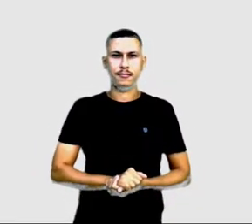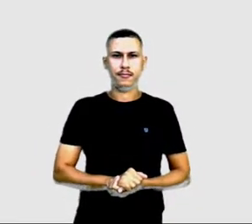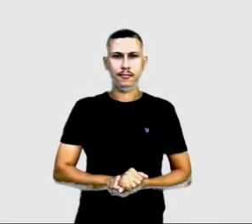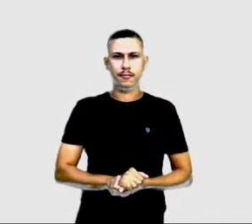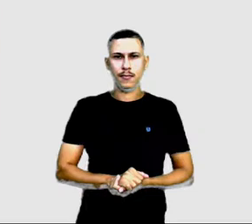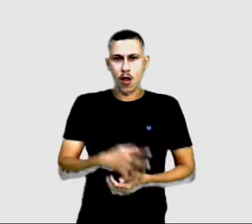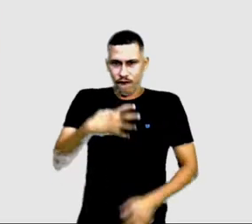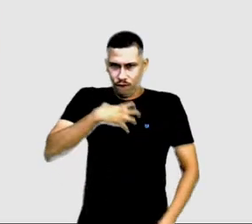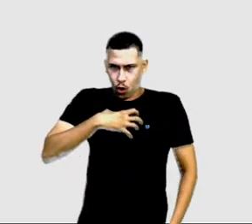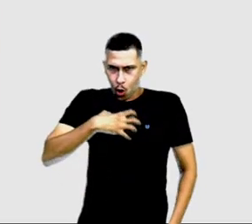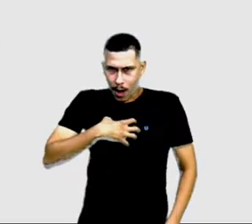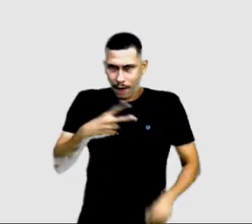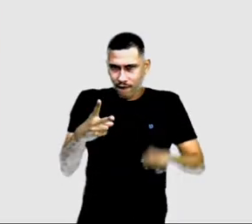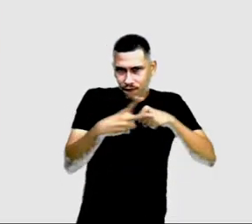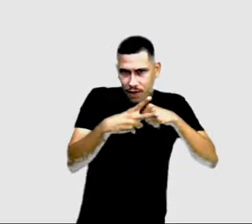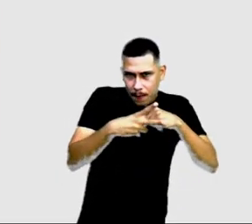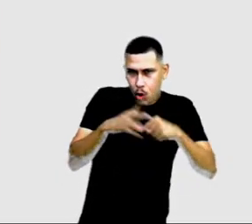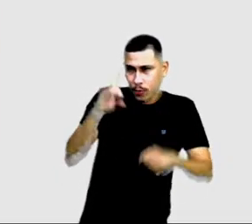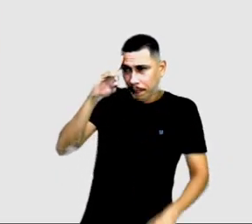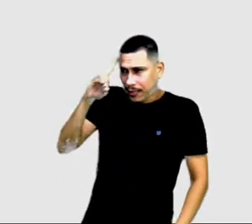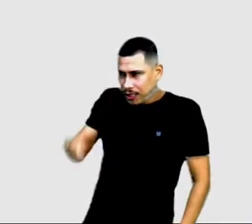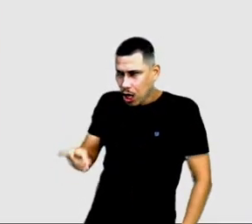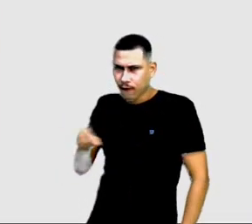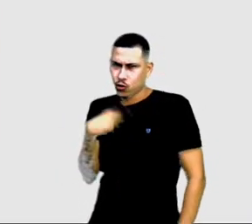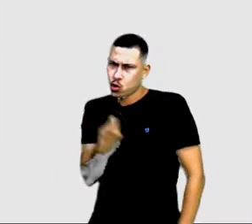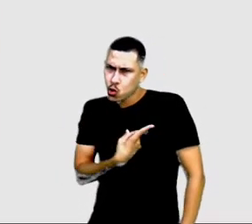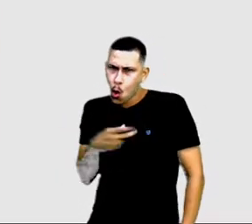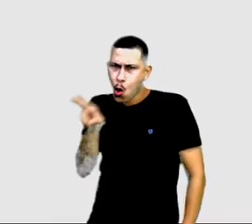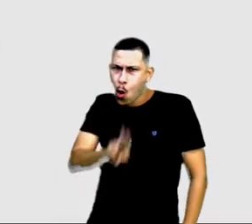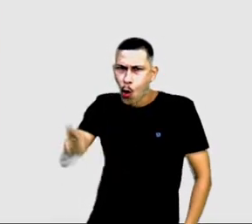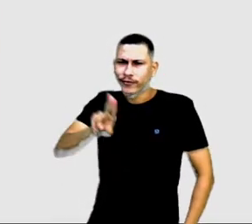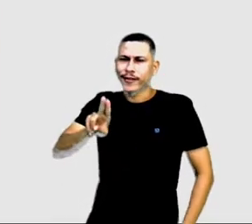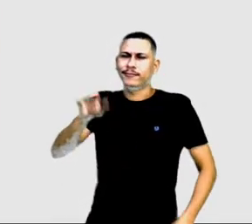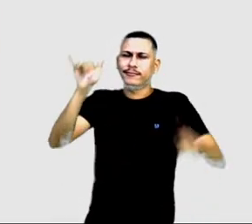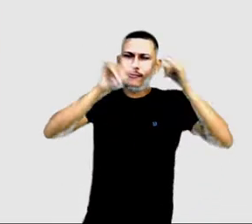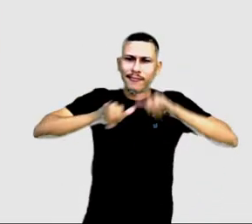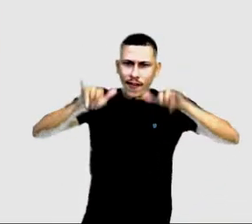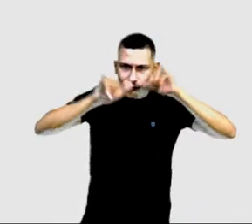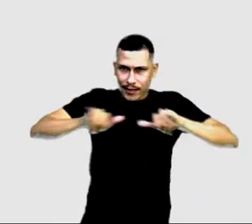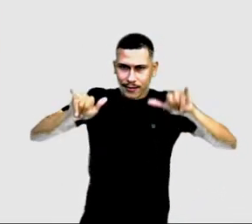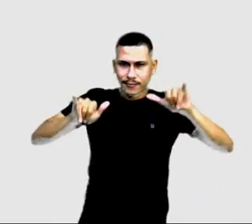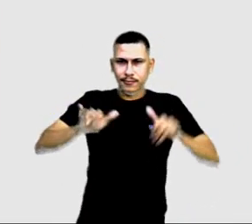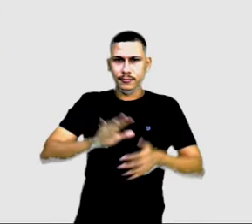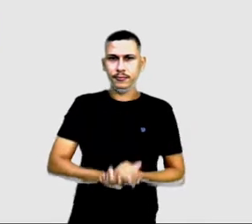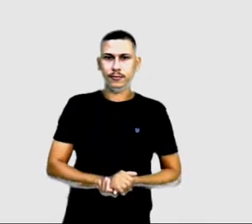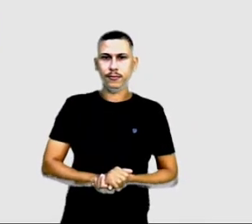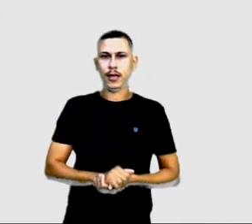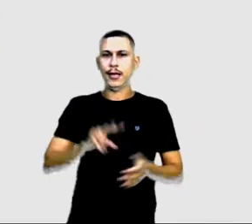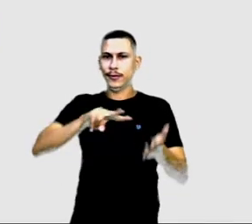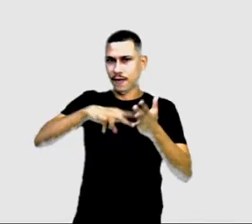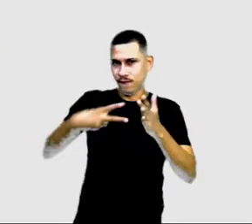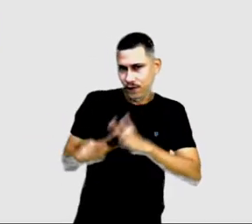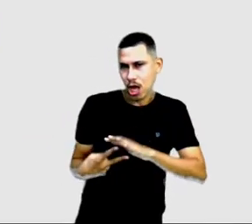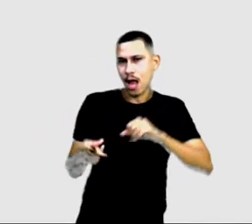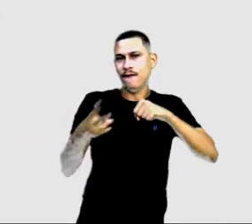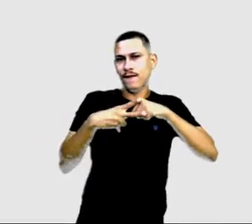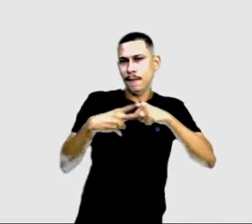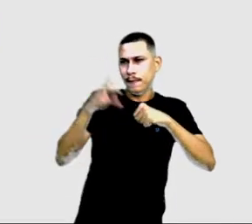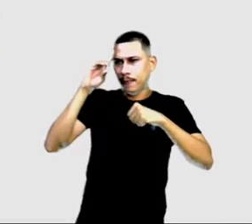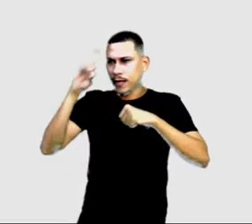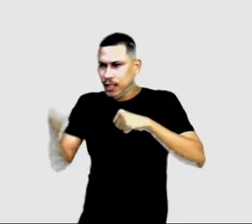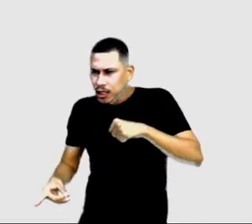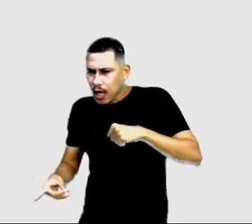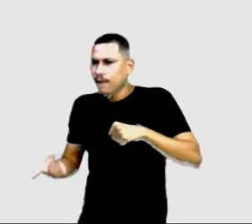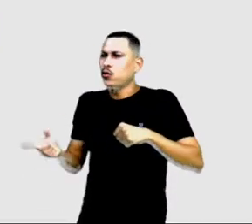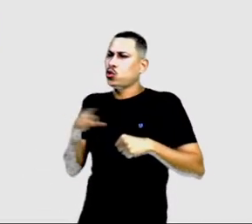O modo imperativo, que é o que a gente mais utiliza nessas campanhas publicitárias, é quando o verbo indica uma ordem, um